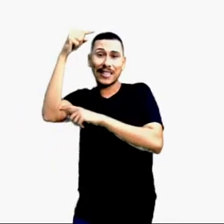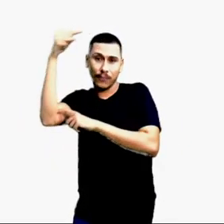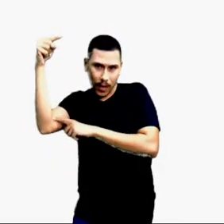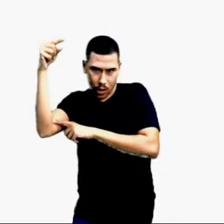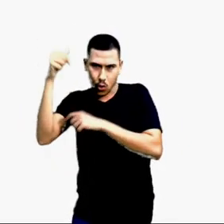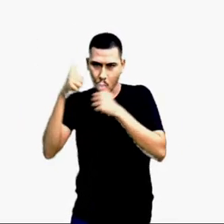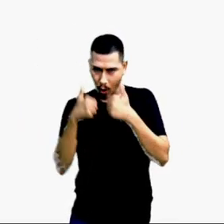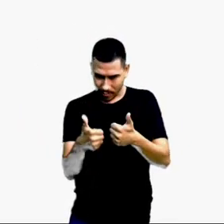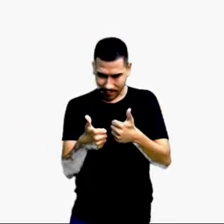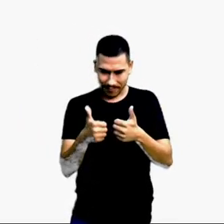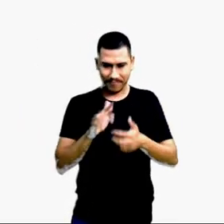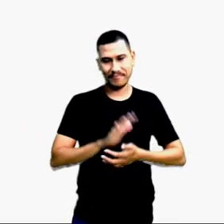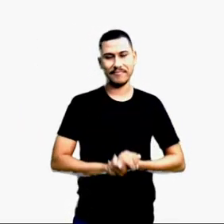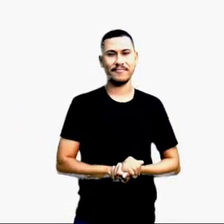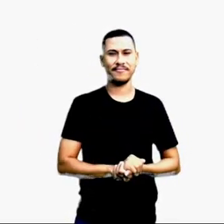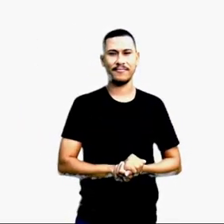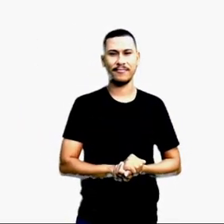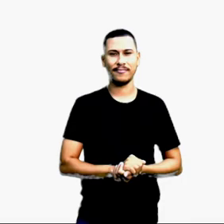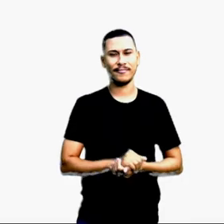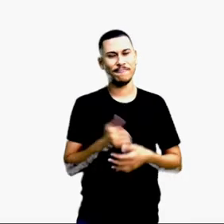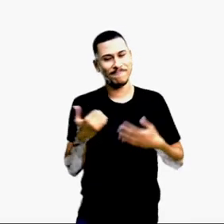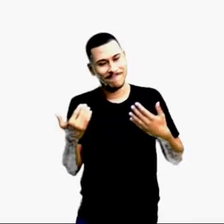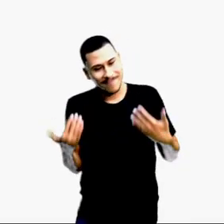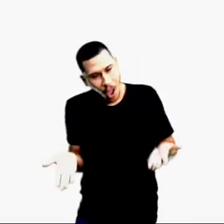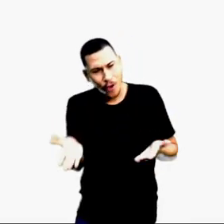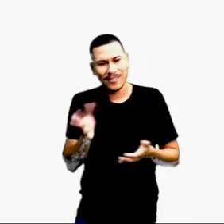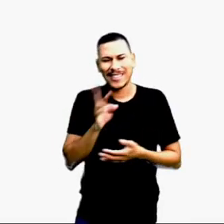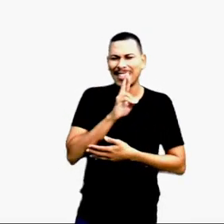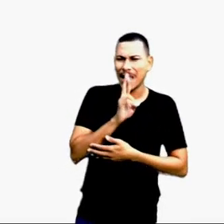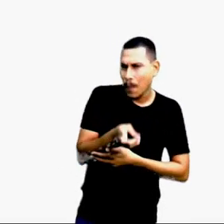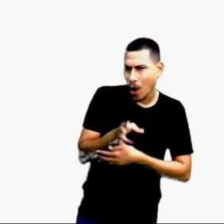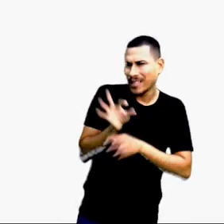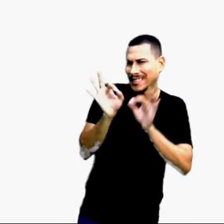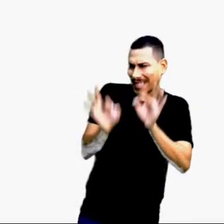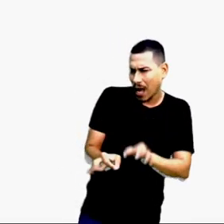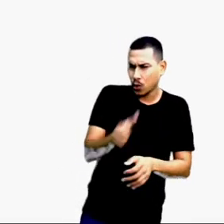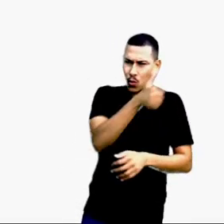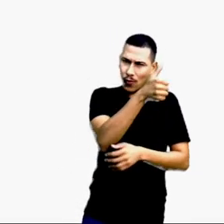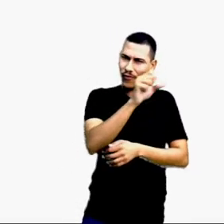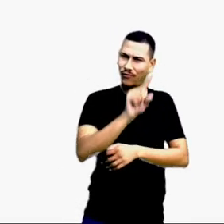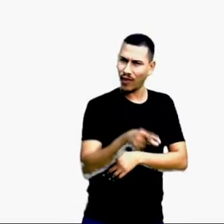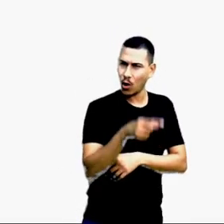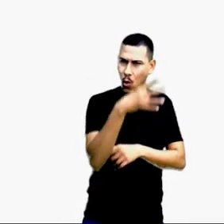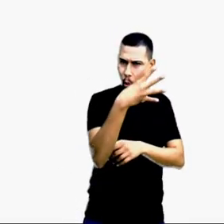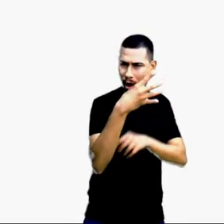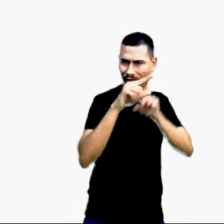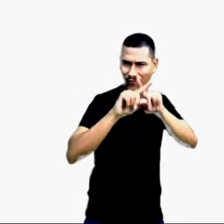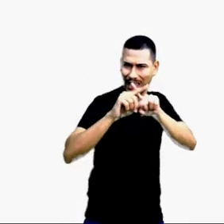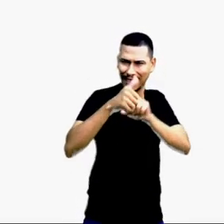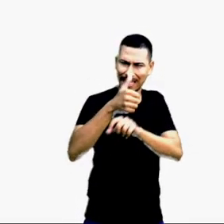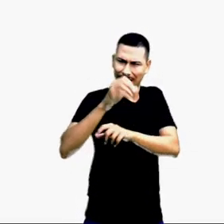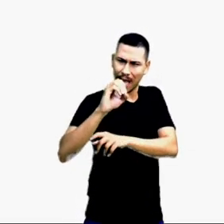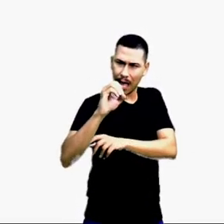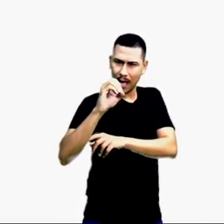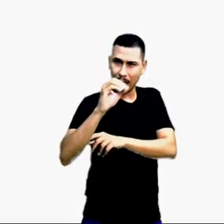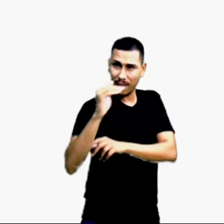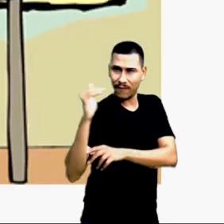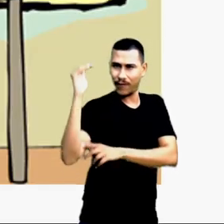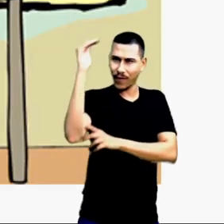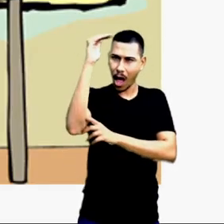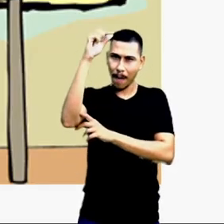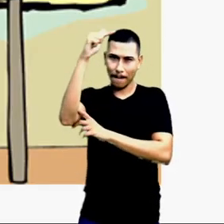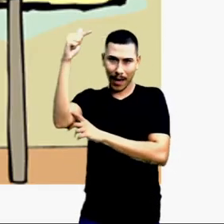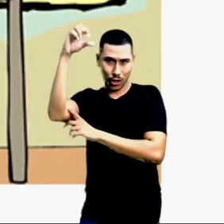negativo, ok? Então, a resposta ali, 1,4 vezes 10 elevado a menos